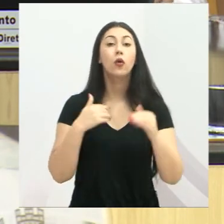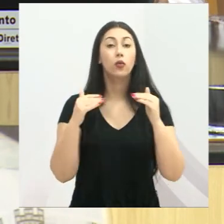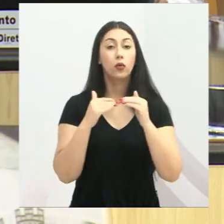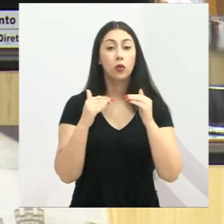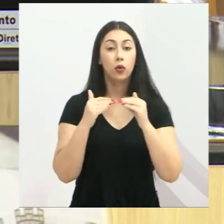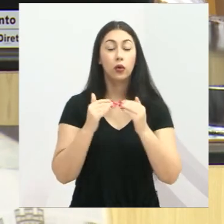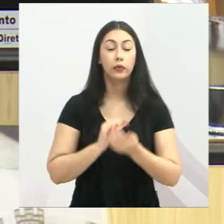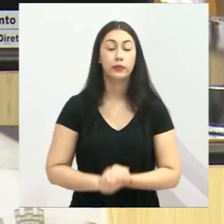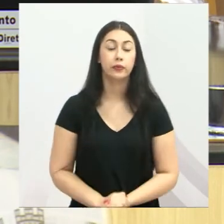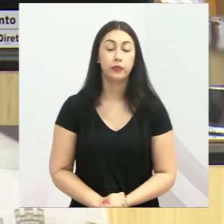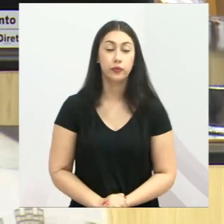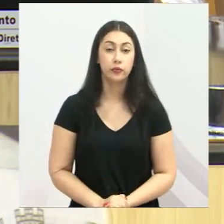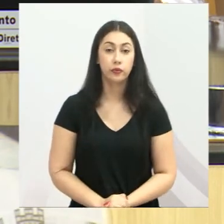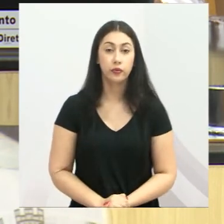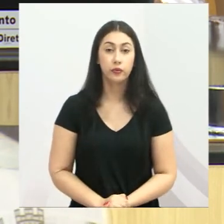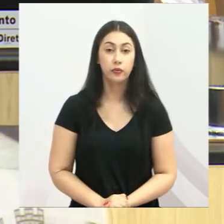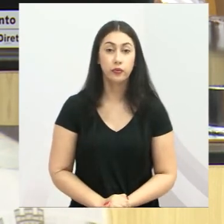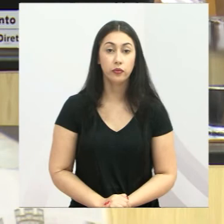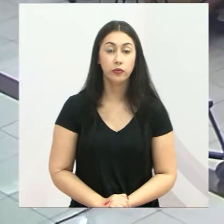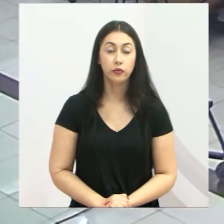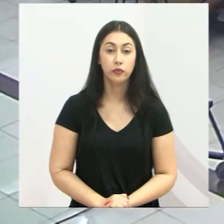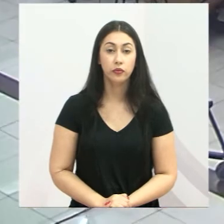de informação.